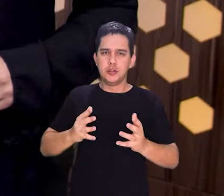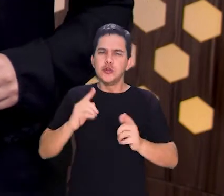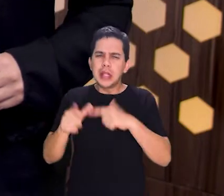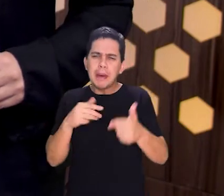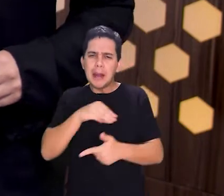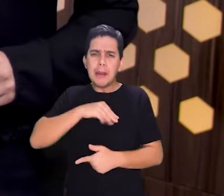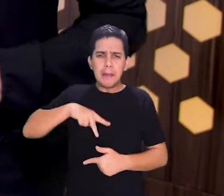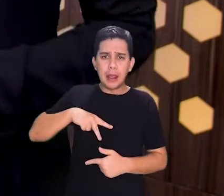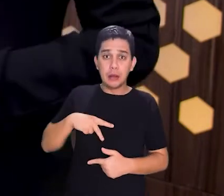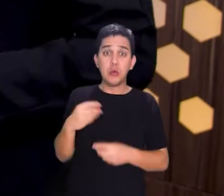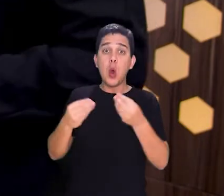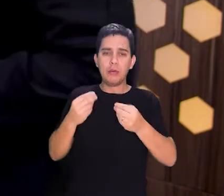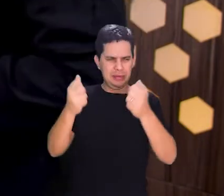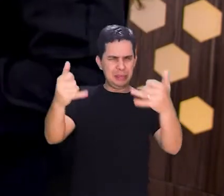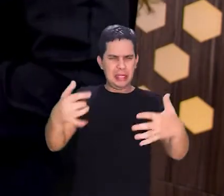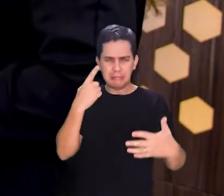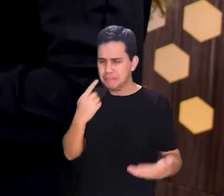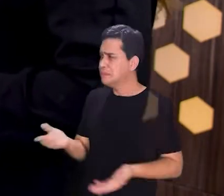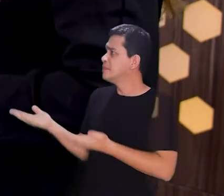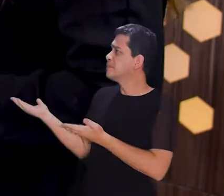do MPRJ.